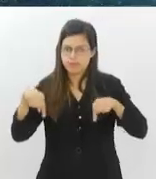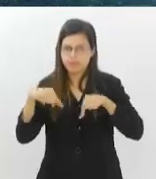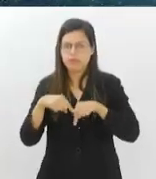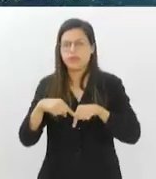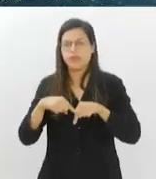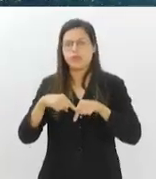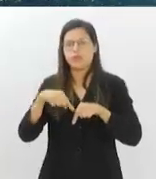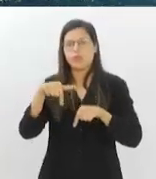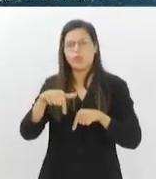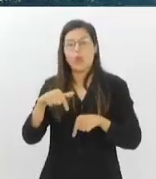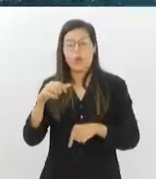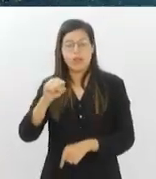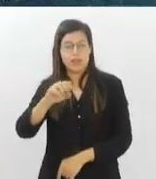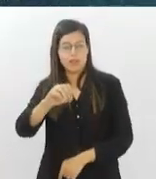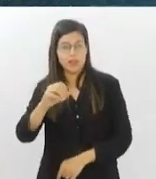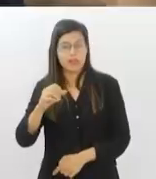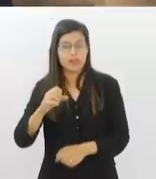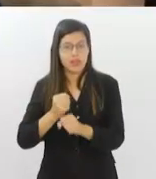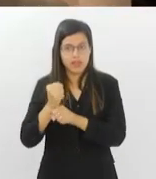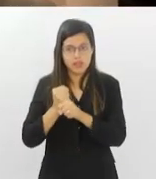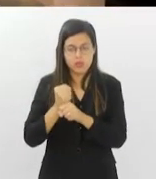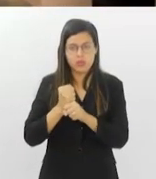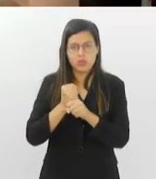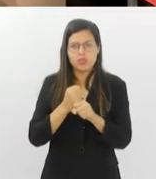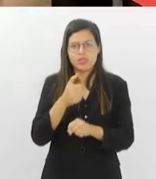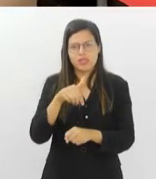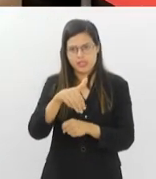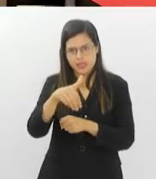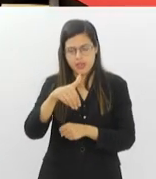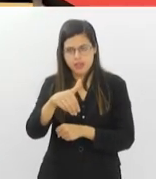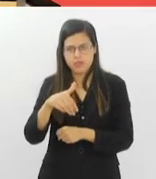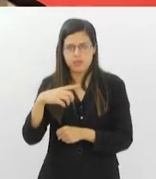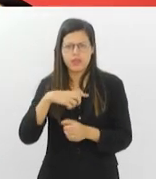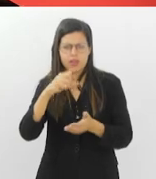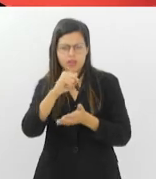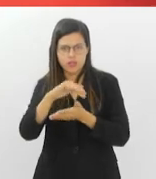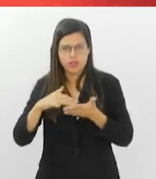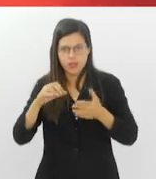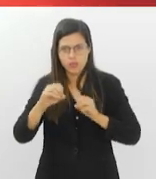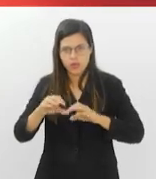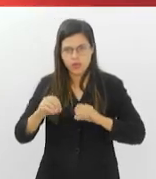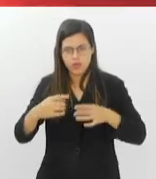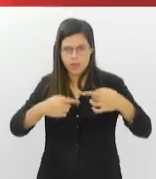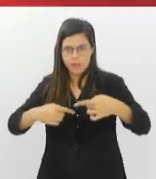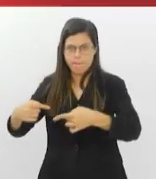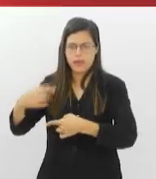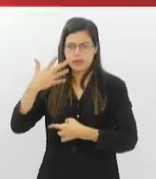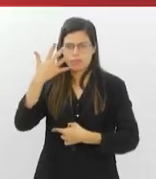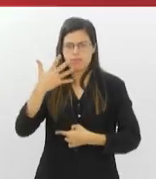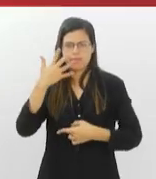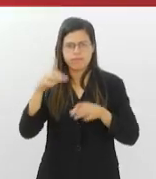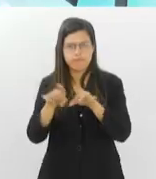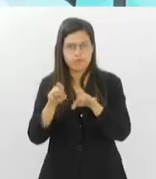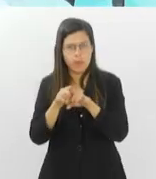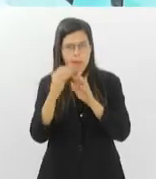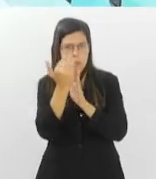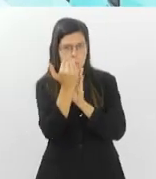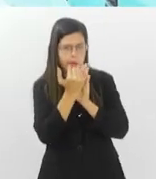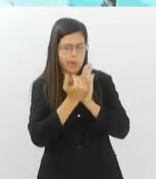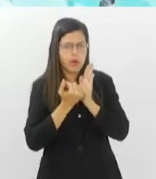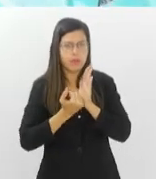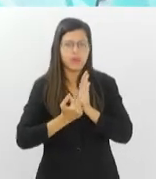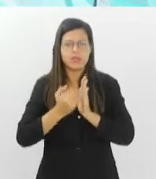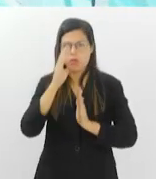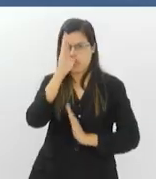completando 80 anos em 2024. Atividades educativas, debates e palestras também fazem parte da programação,